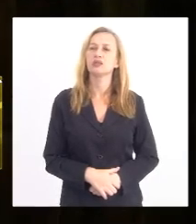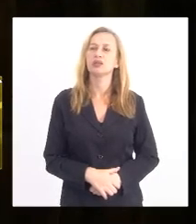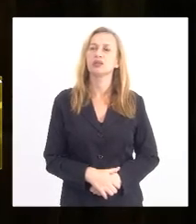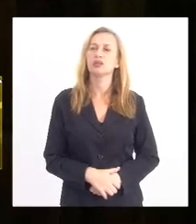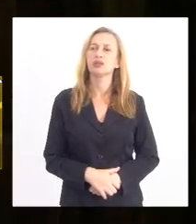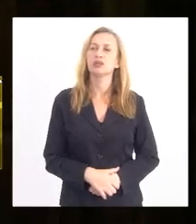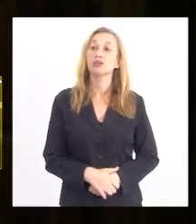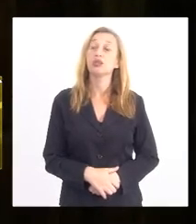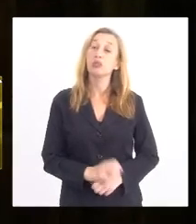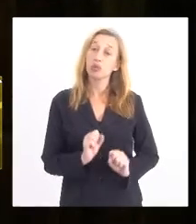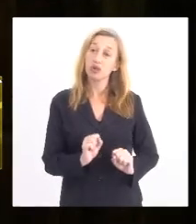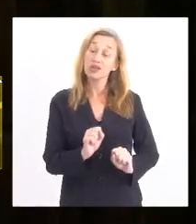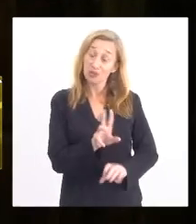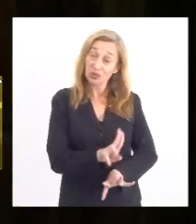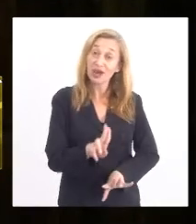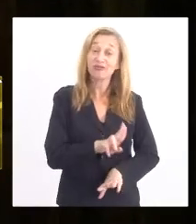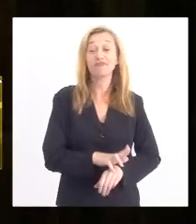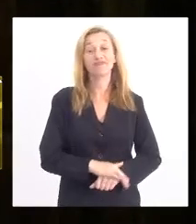tô estourado